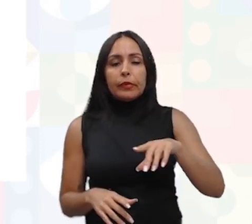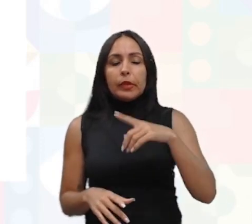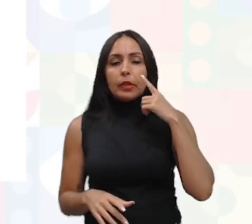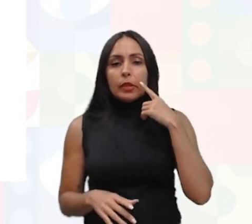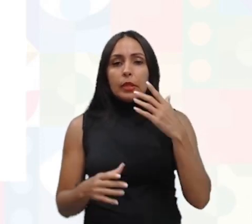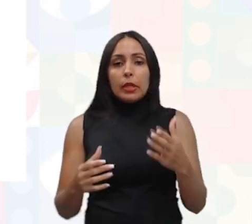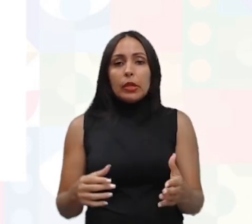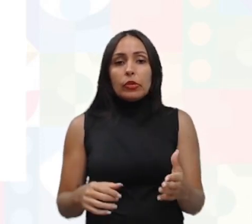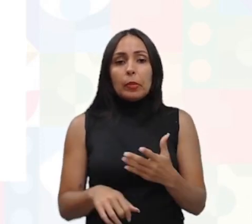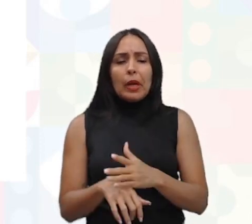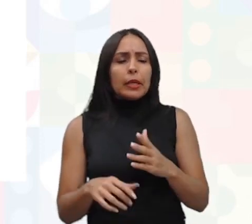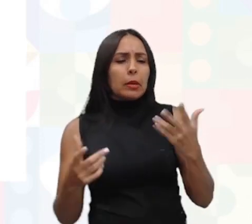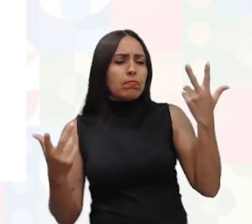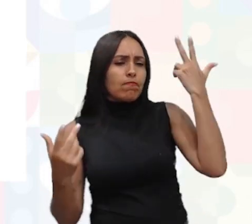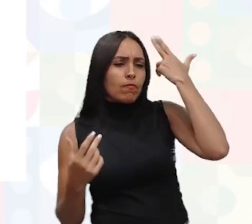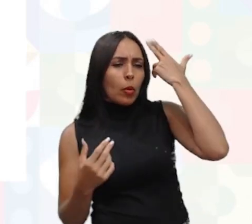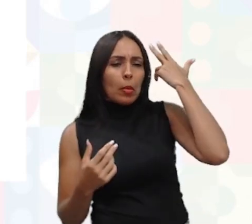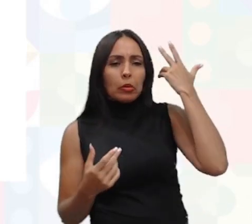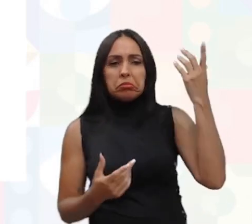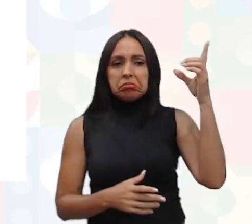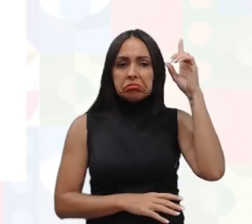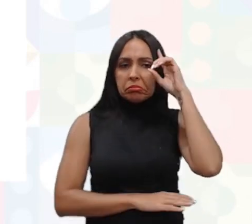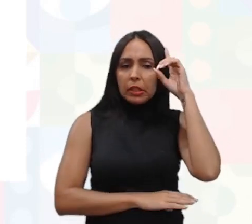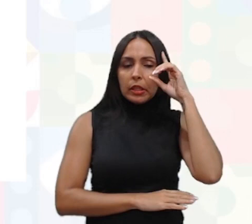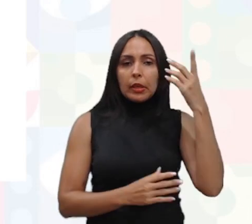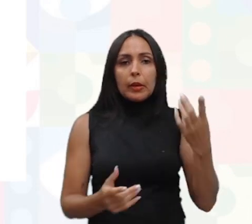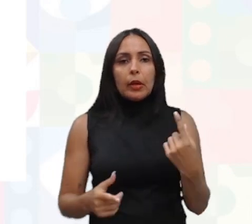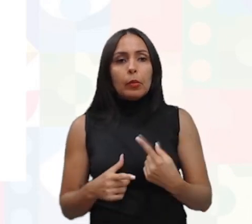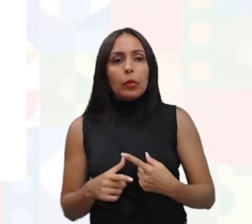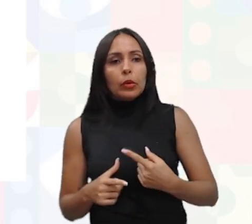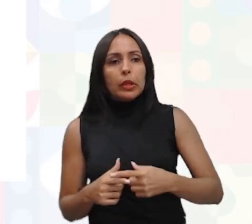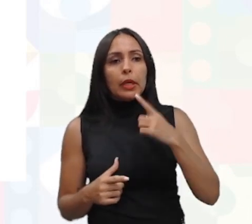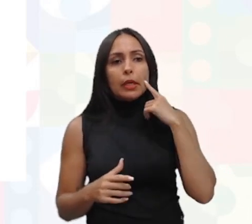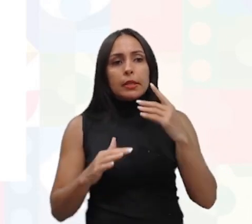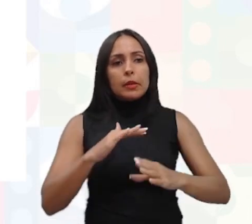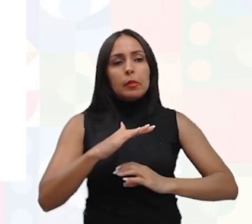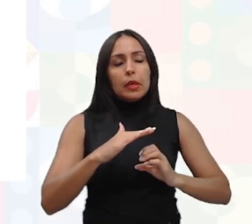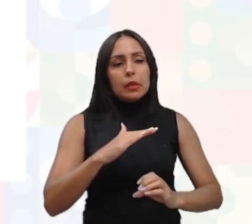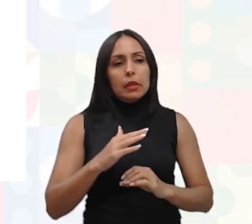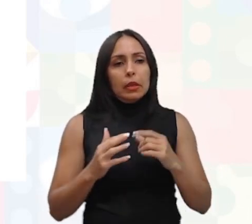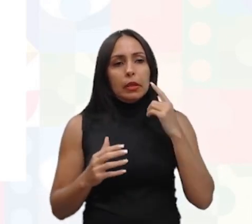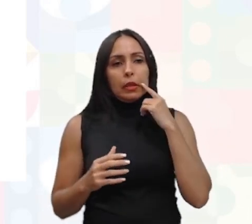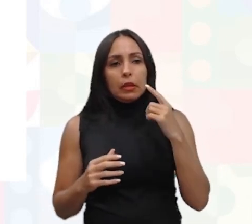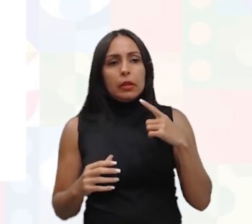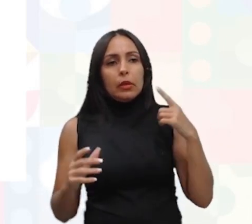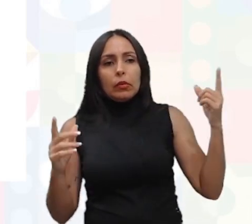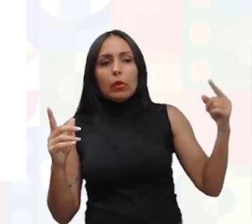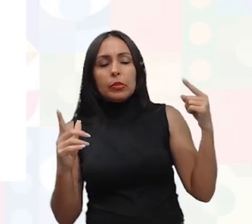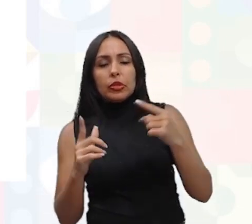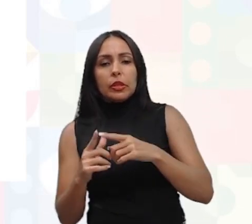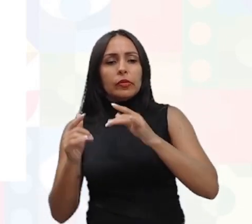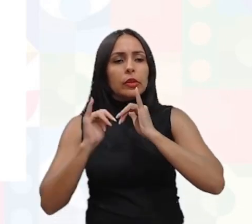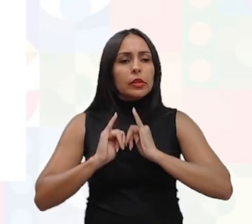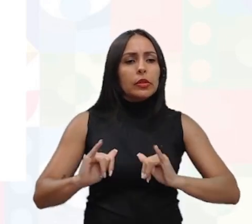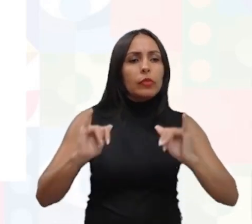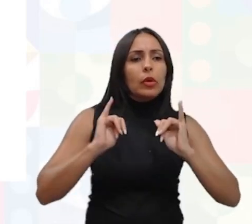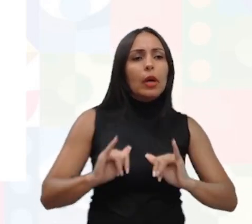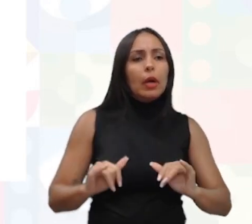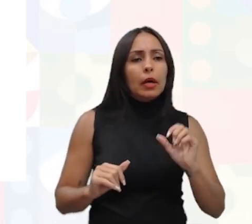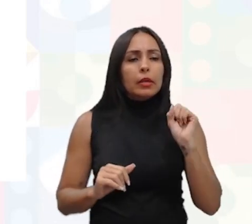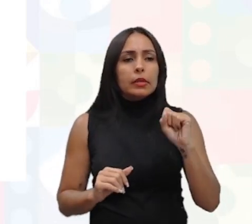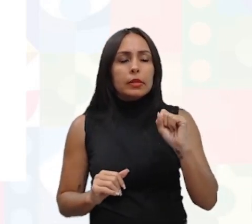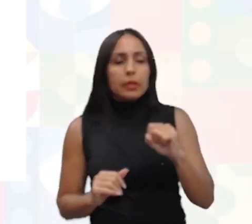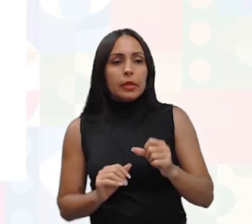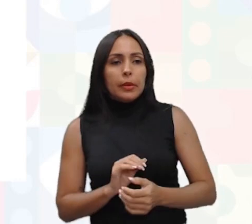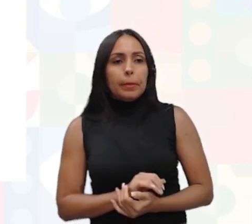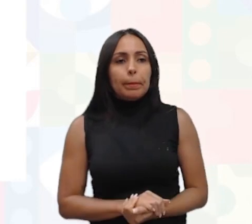muito comum no nosso dia a dia, porque as empresas elas têm objetivo de divulgar a sua imagem e à